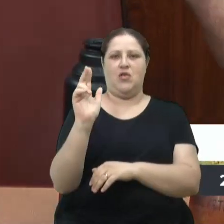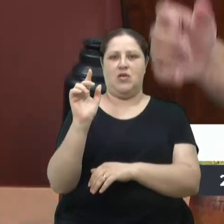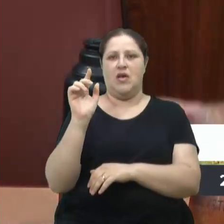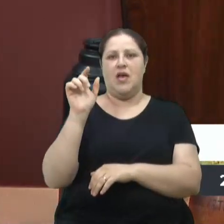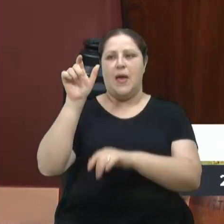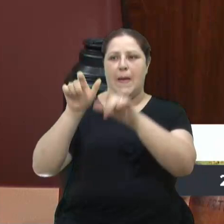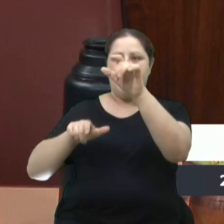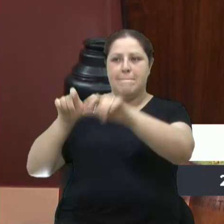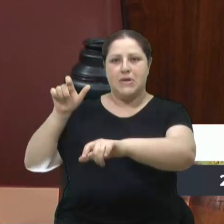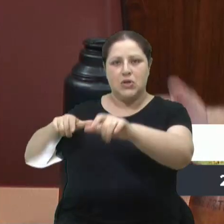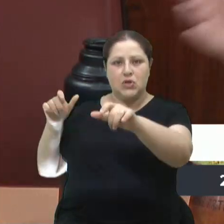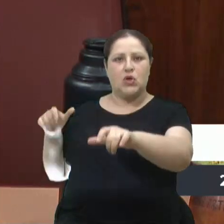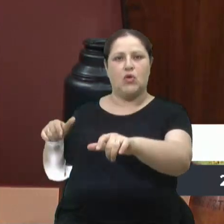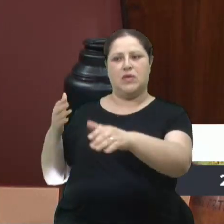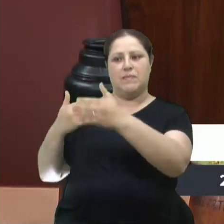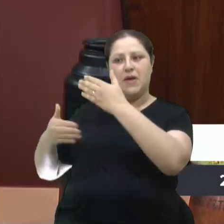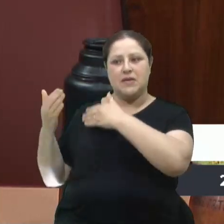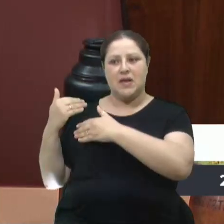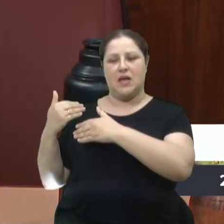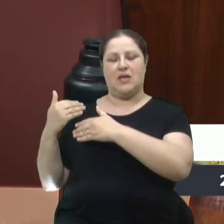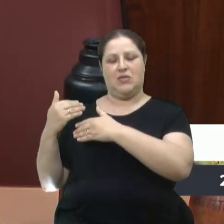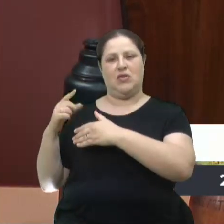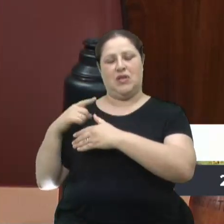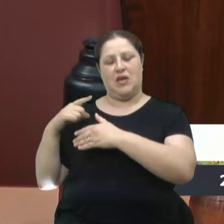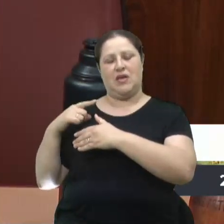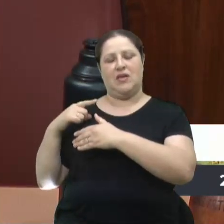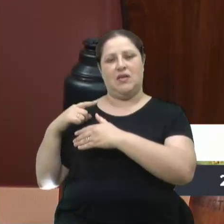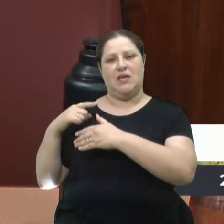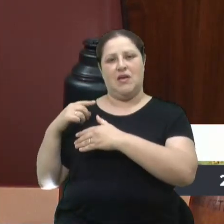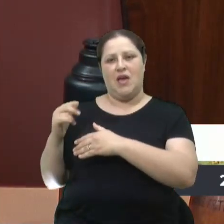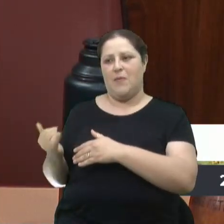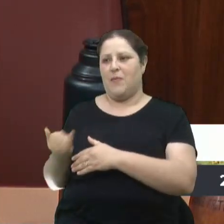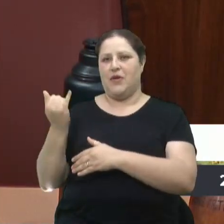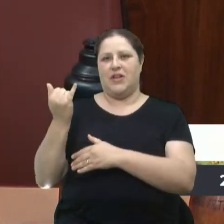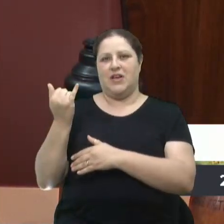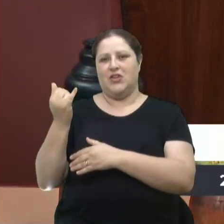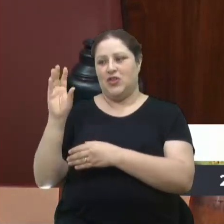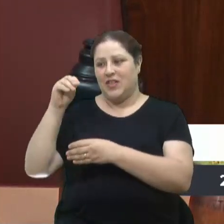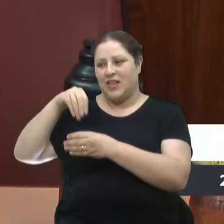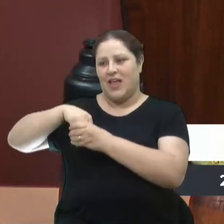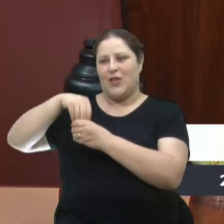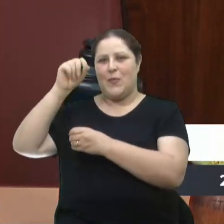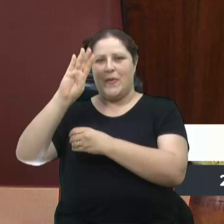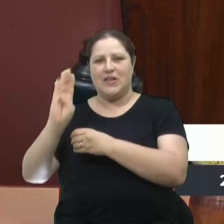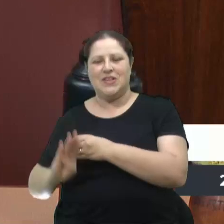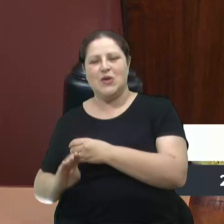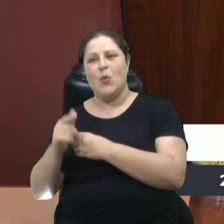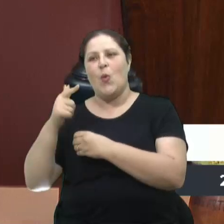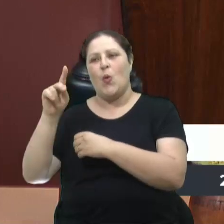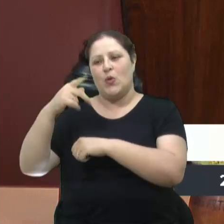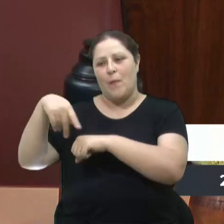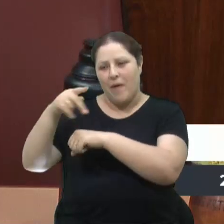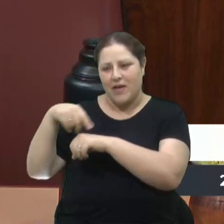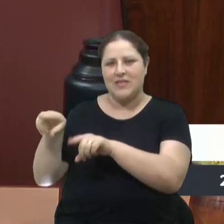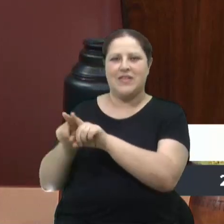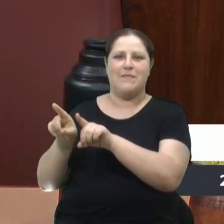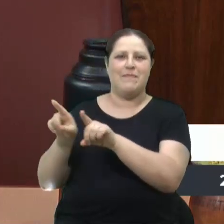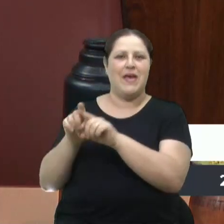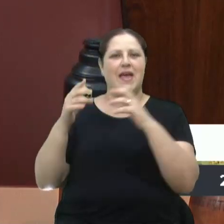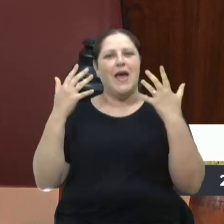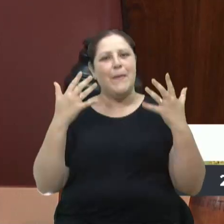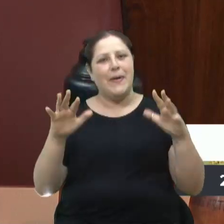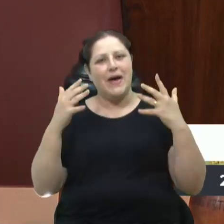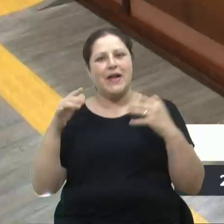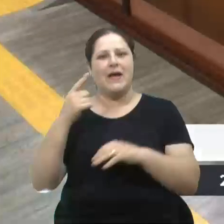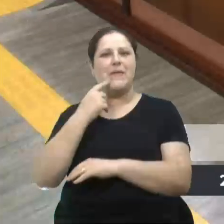essas pessoas que foram tão relevantes em diversos espectros da sociedade brasileira e dos outros países. Então, parabéns, vereadora